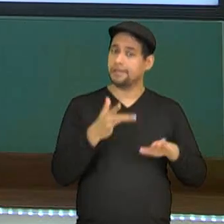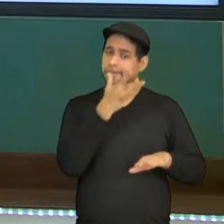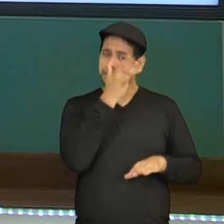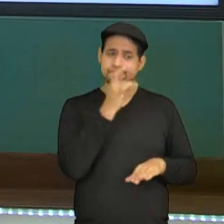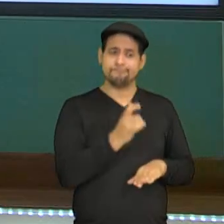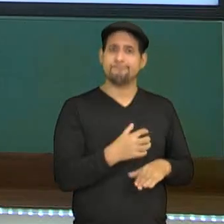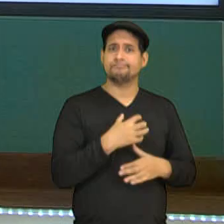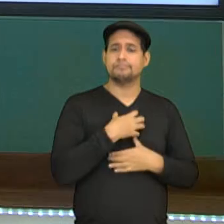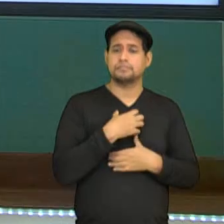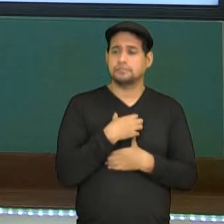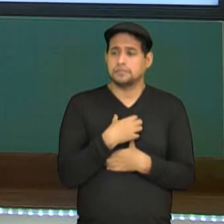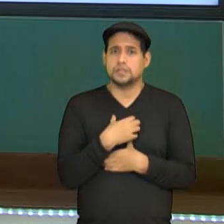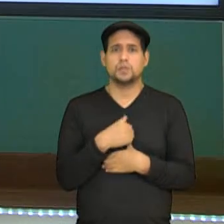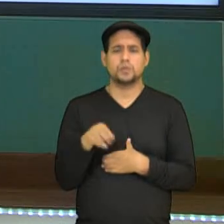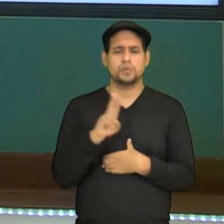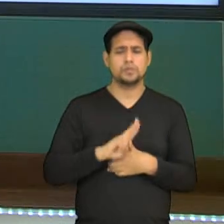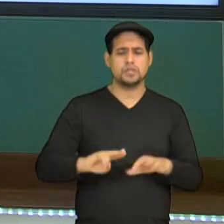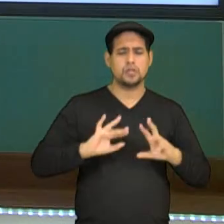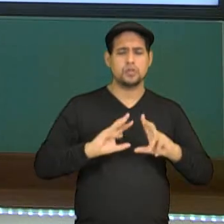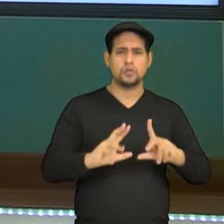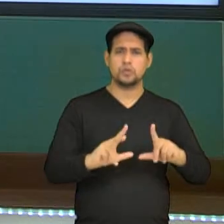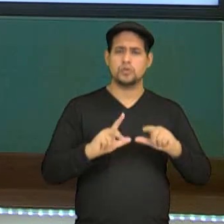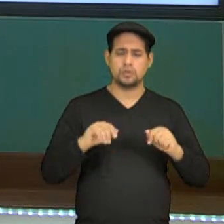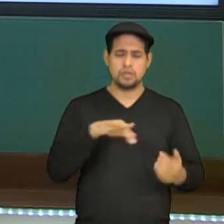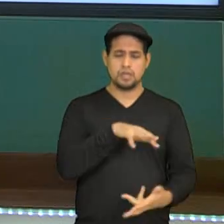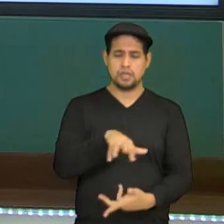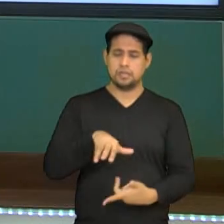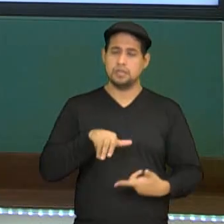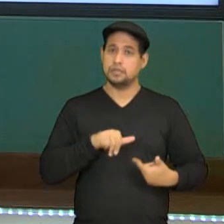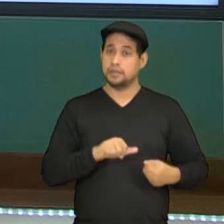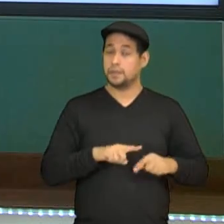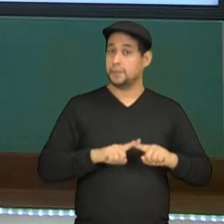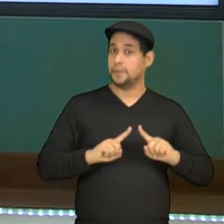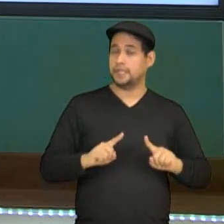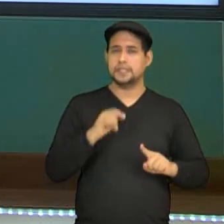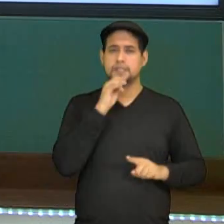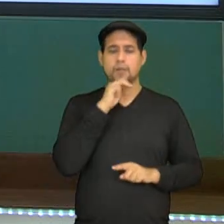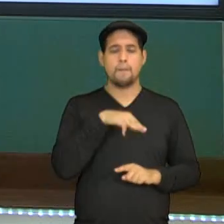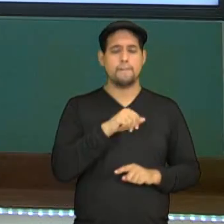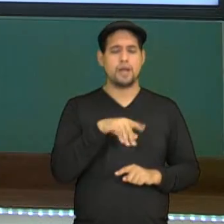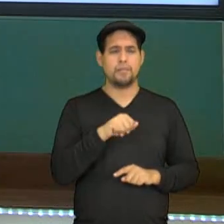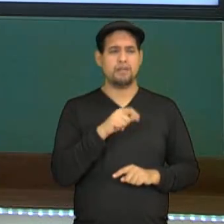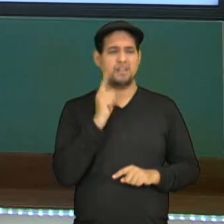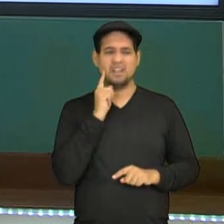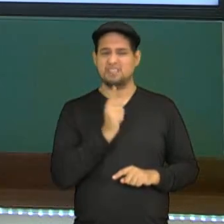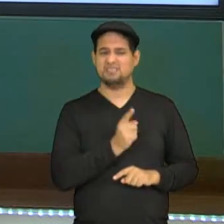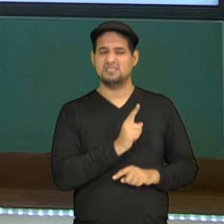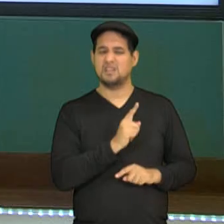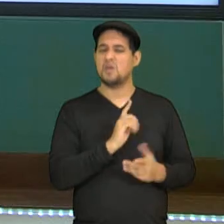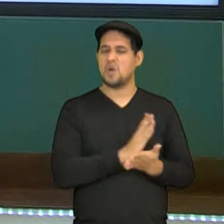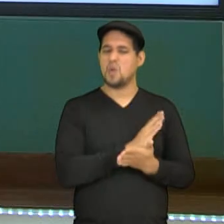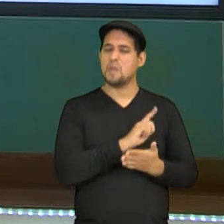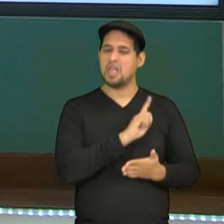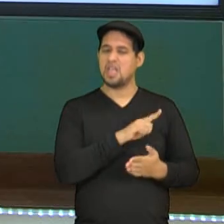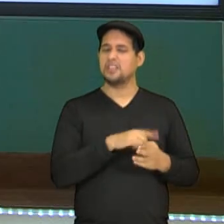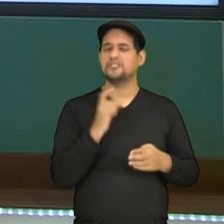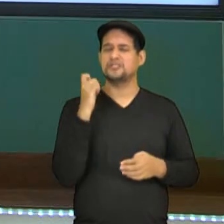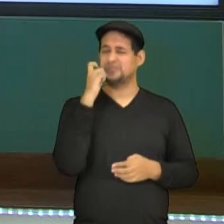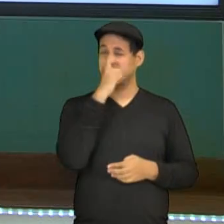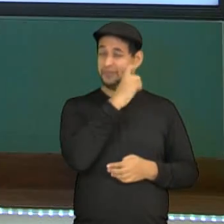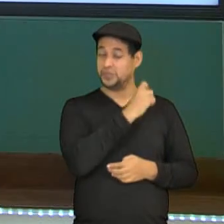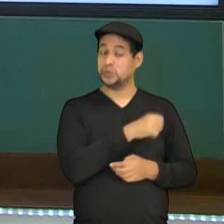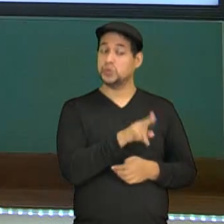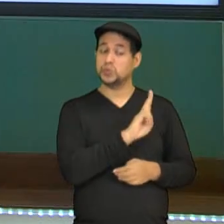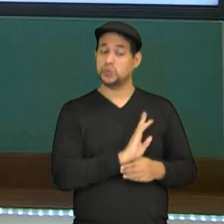sente impelido a ocupar toda a superfície da Terra. E aí, pelo mapinha, você diz, não, mas algumas delas são áreas muito difíceis